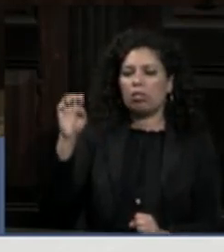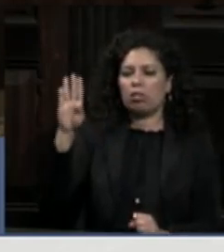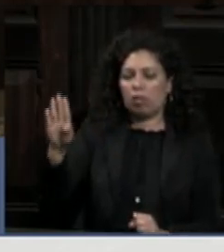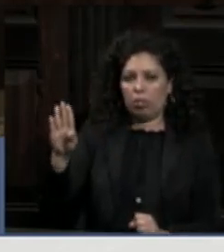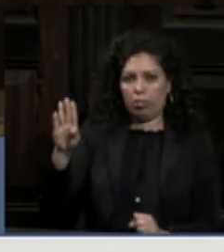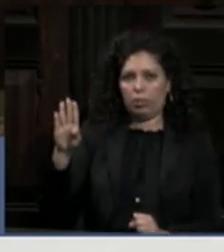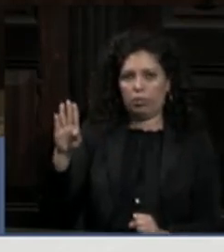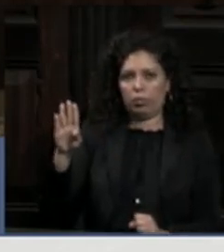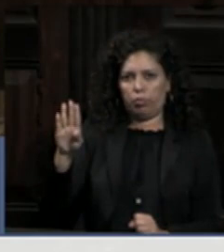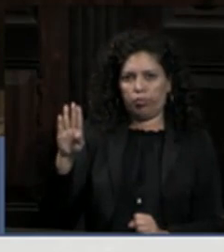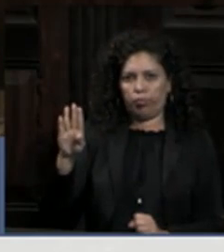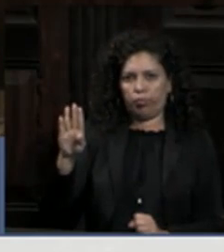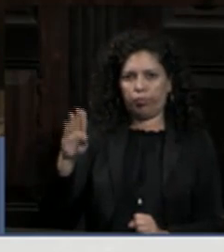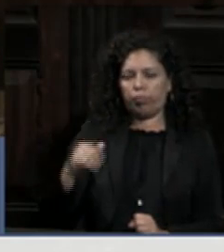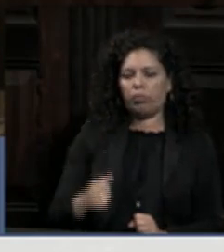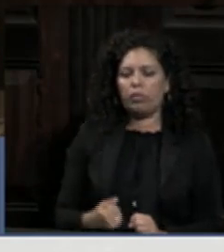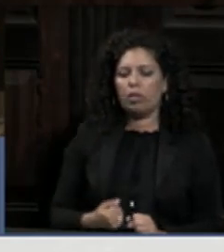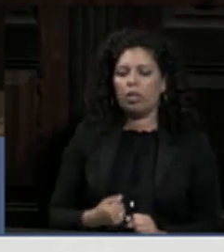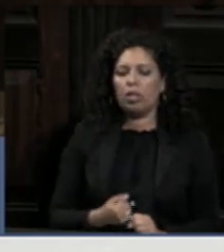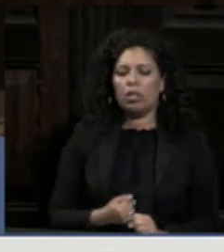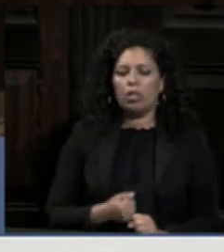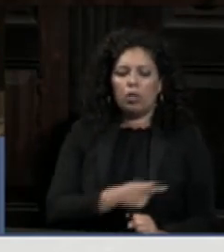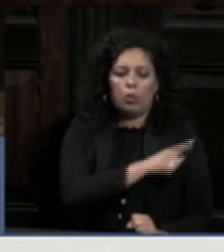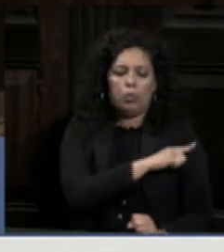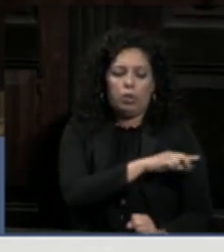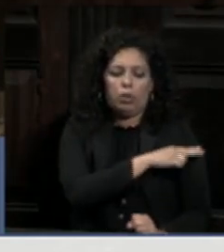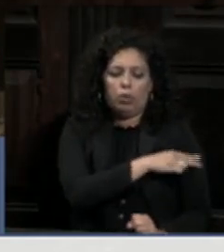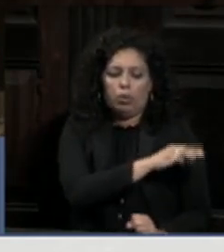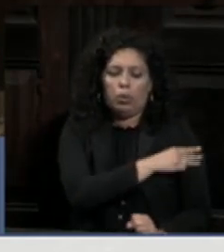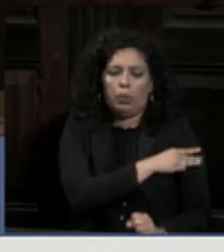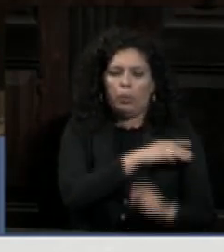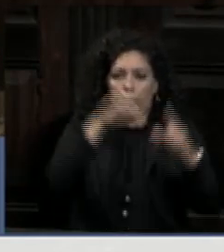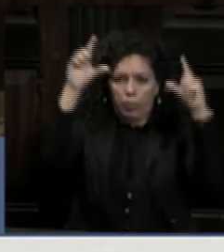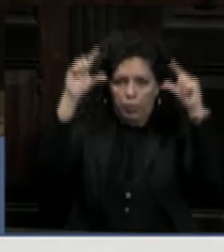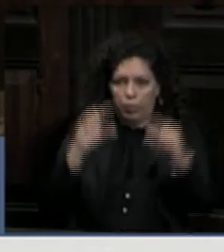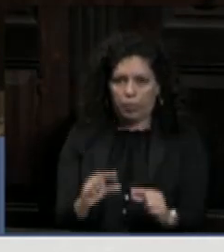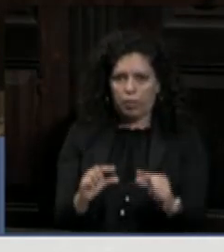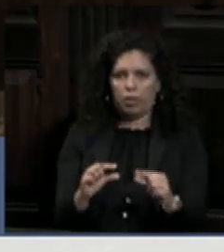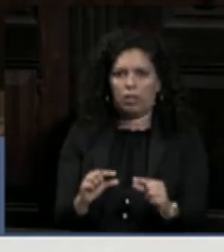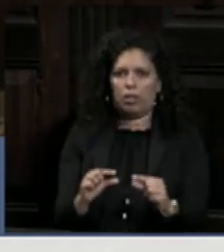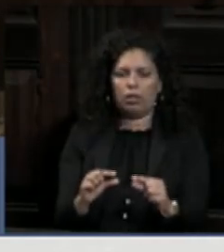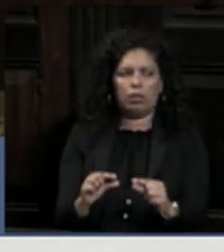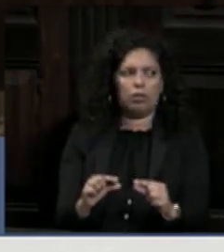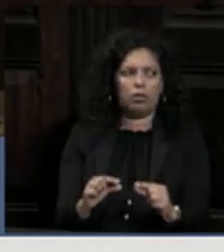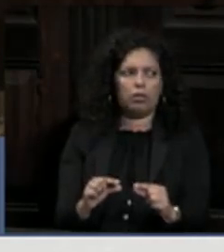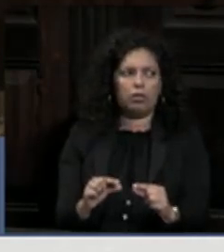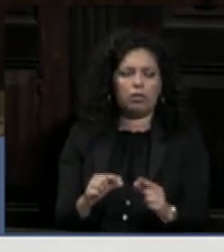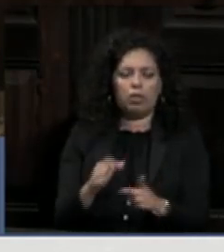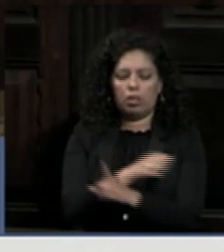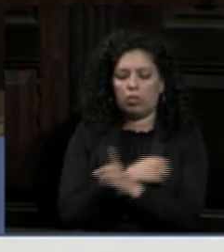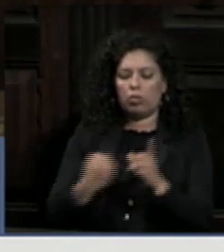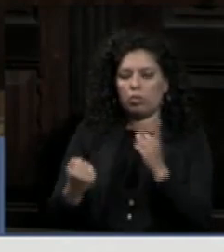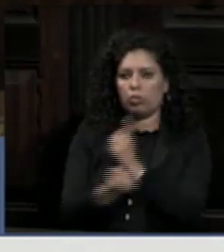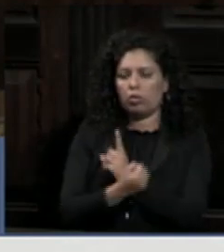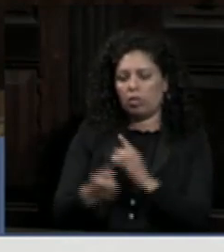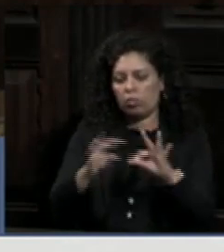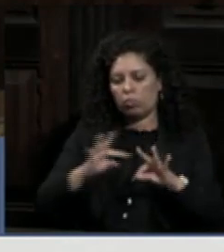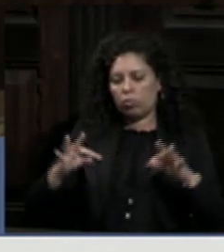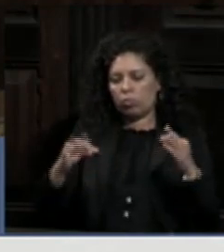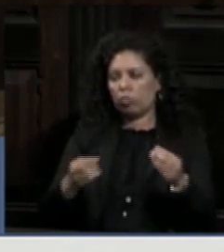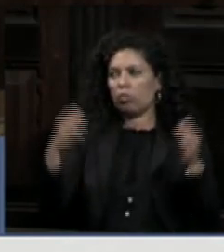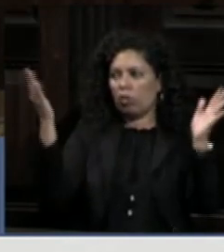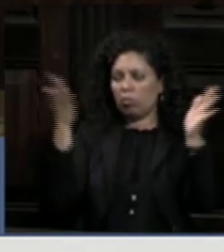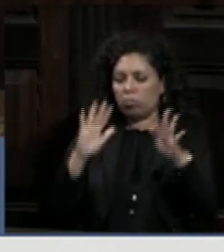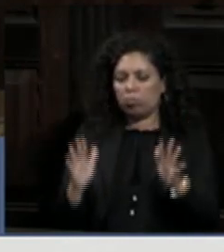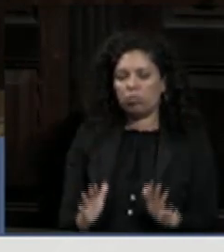médio na pontuação da idéia temos aqui o caos da sociedade que a sociedade enfrenta